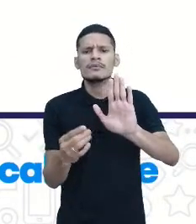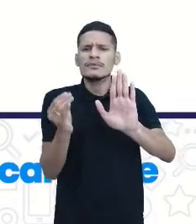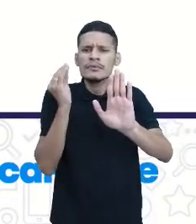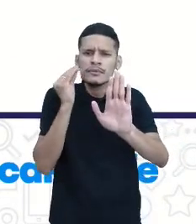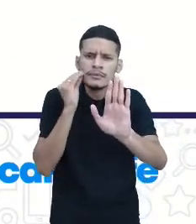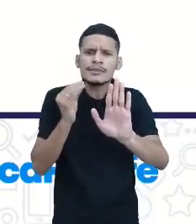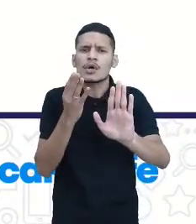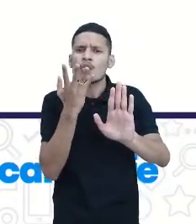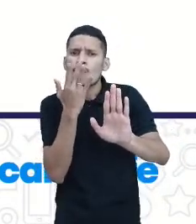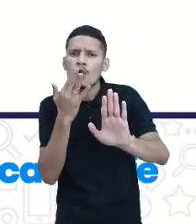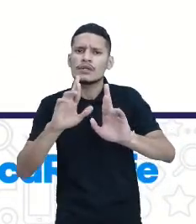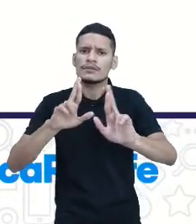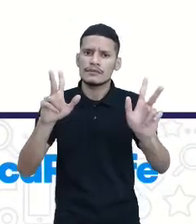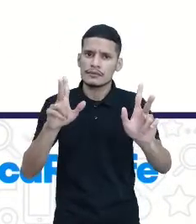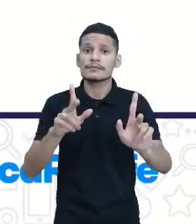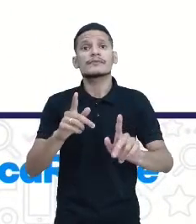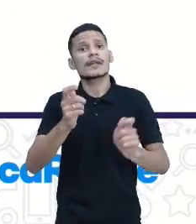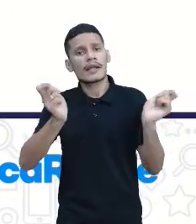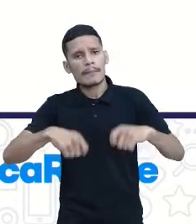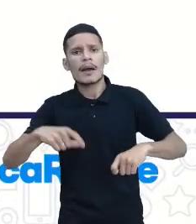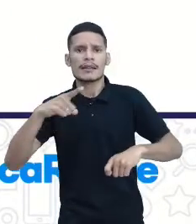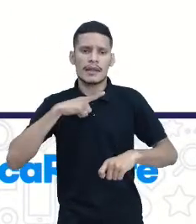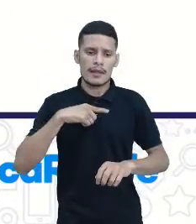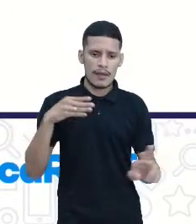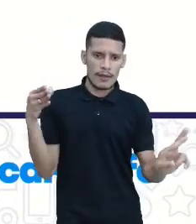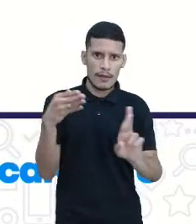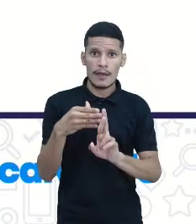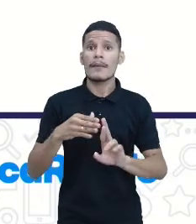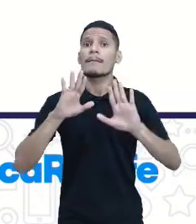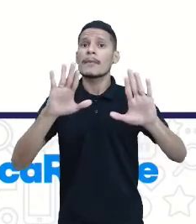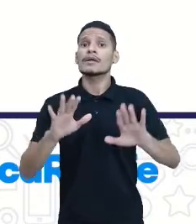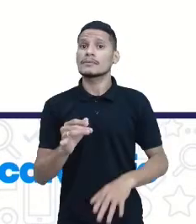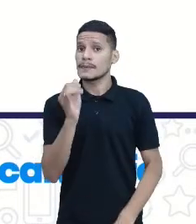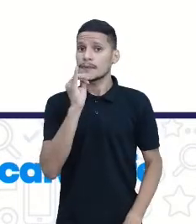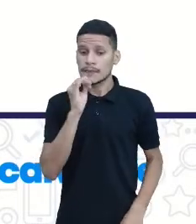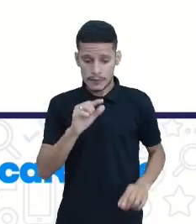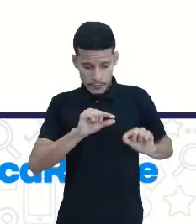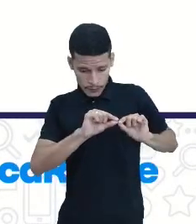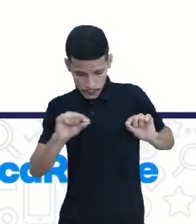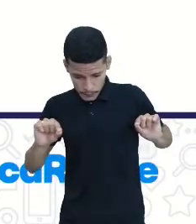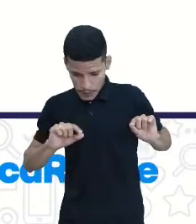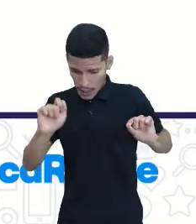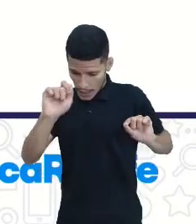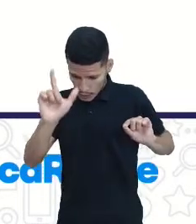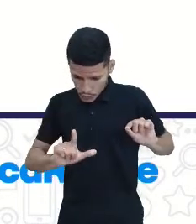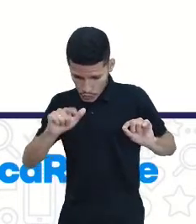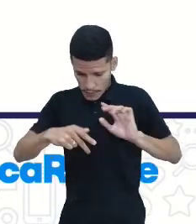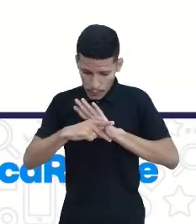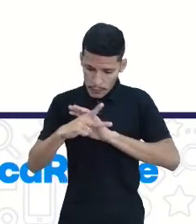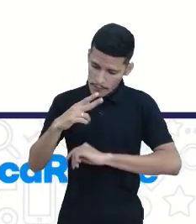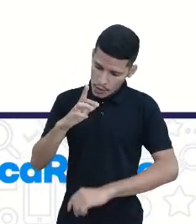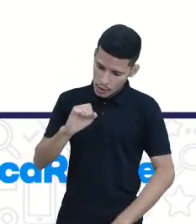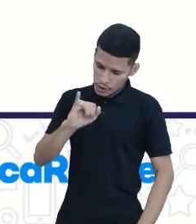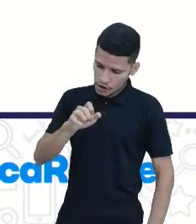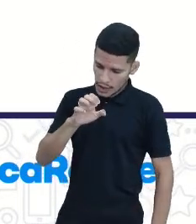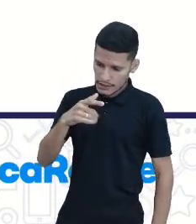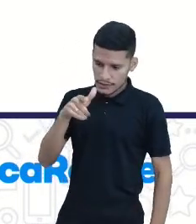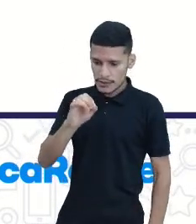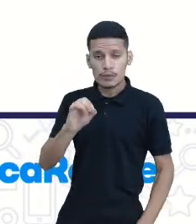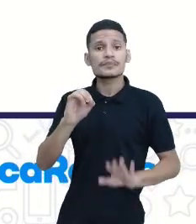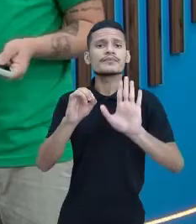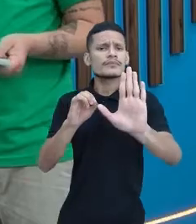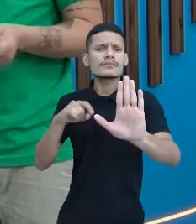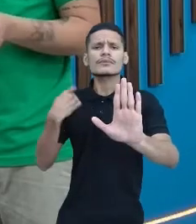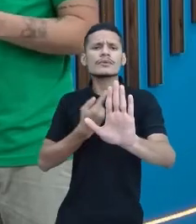fazer referência. Então, você vai perceber que ali é a sombra, é a projeção. Vamos tentar